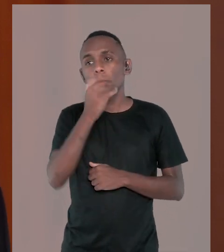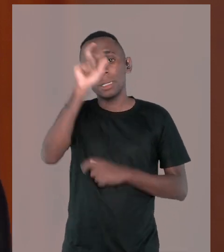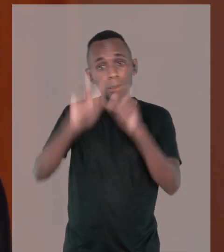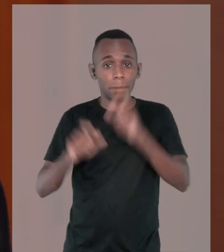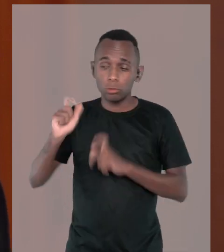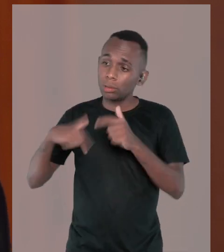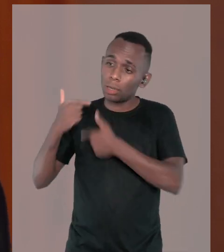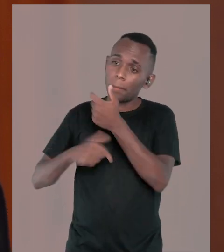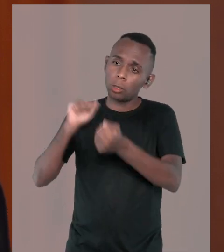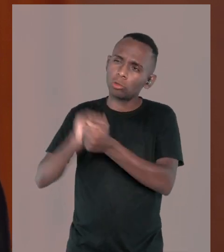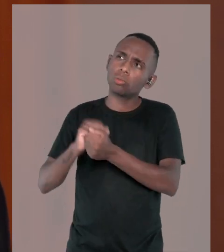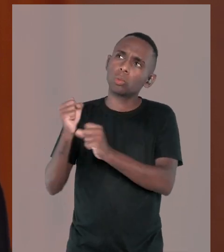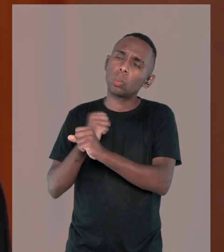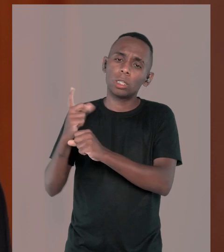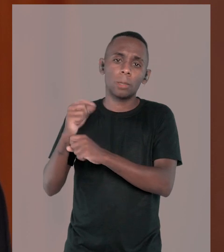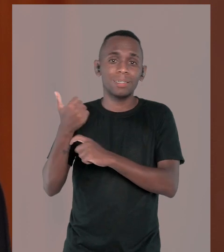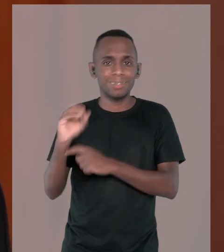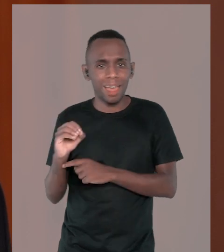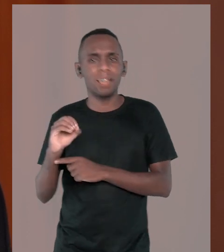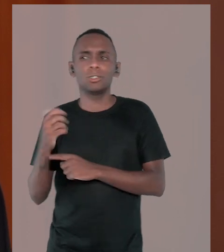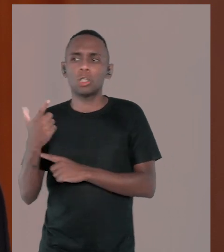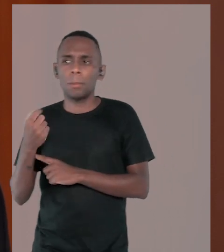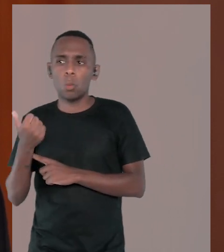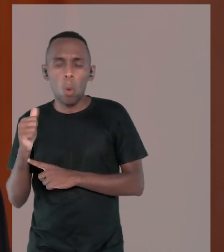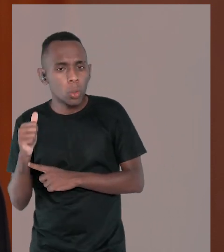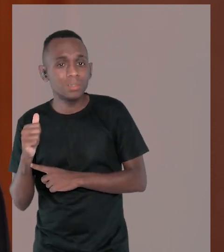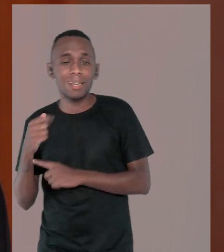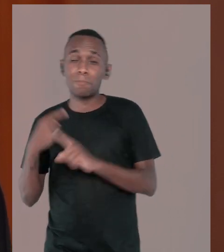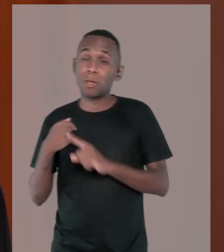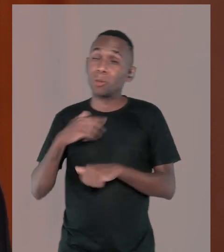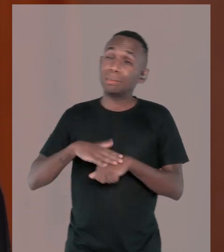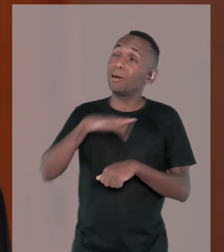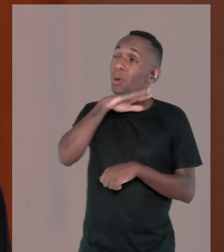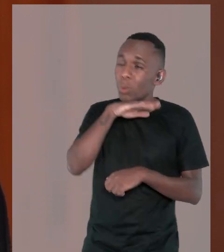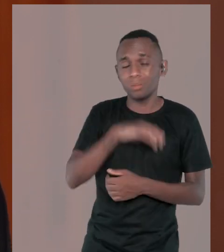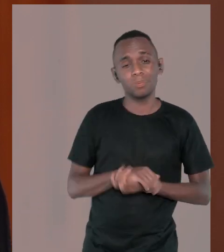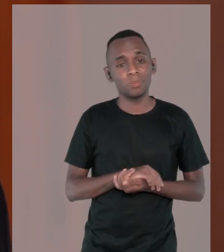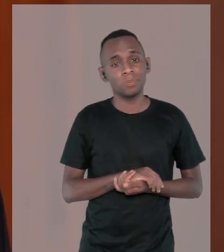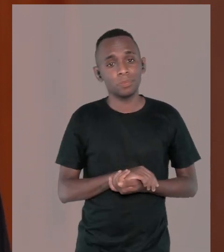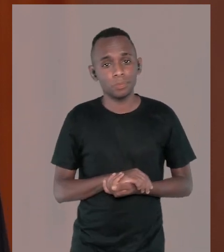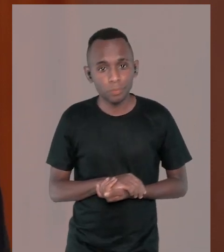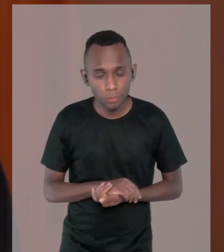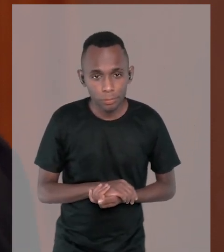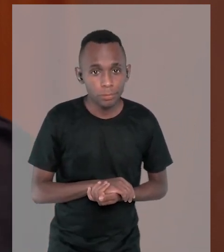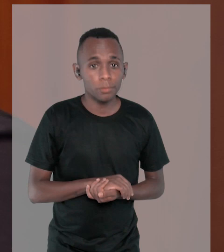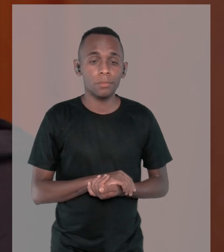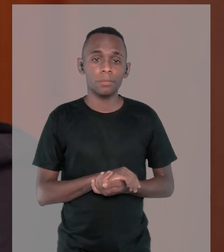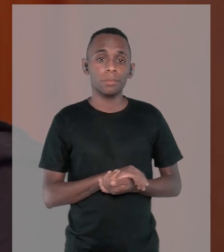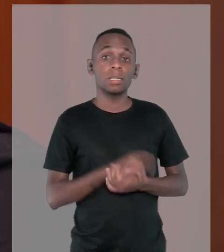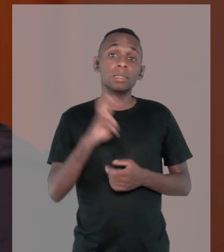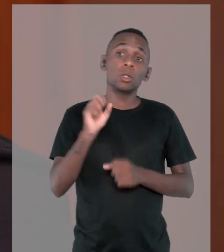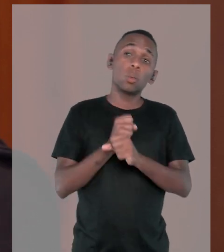quem trabalhou comigo em 2010, em 2011, que eu era ruim demais. E possivelmente